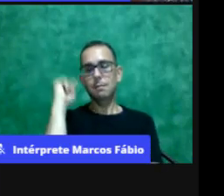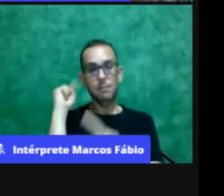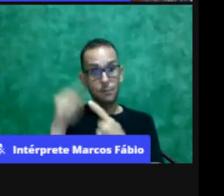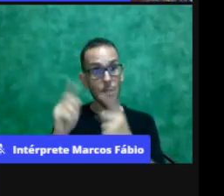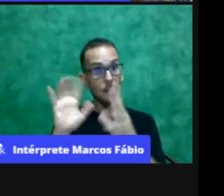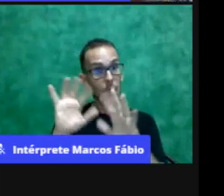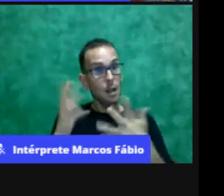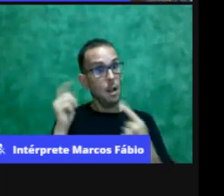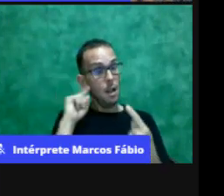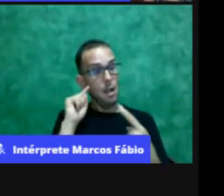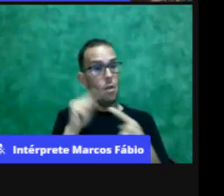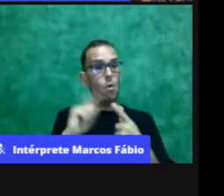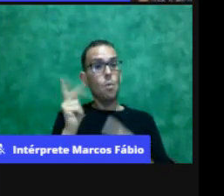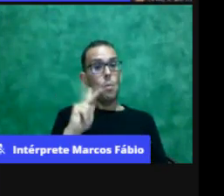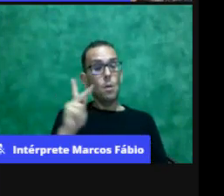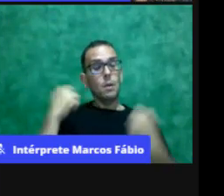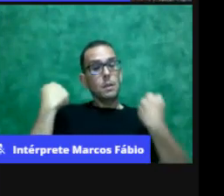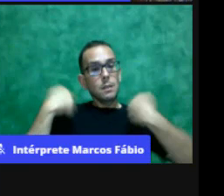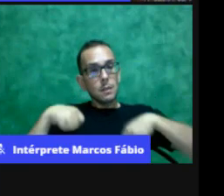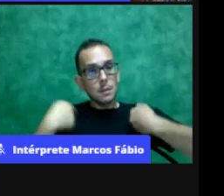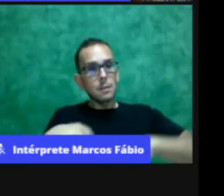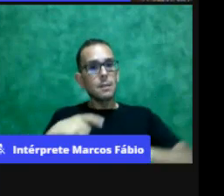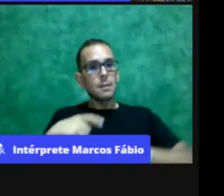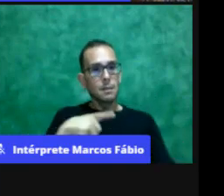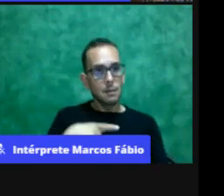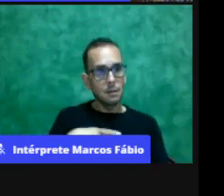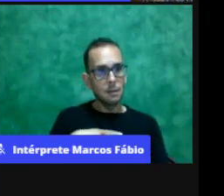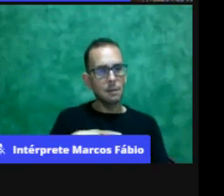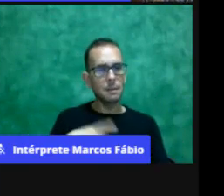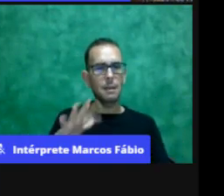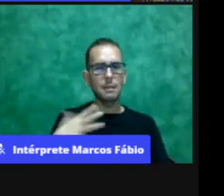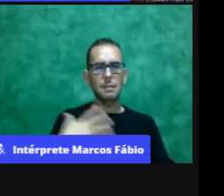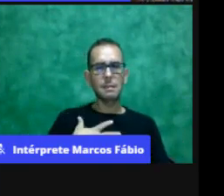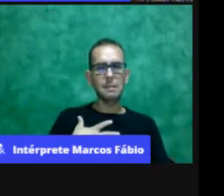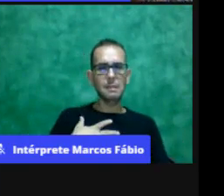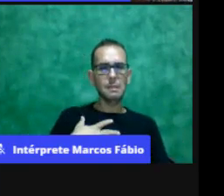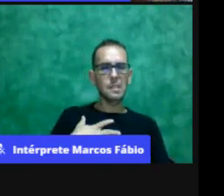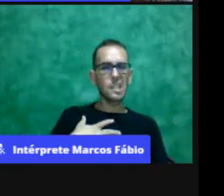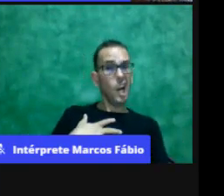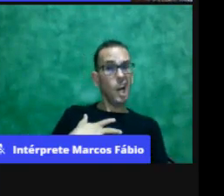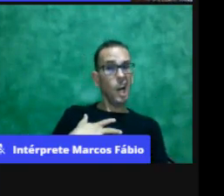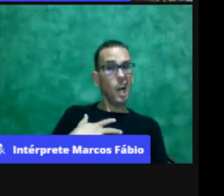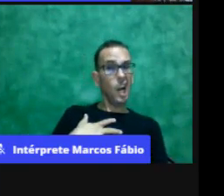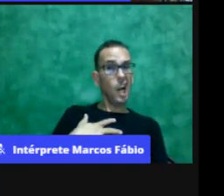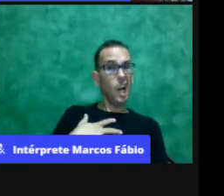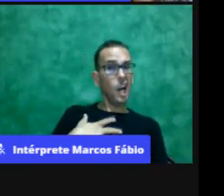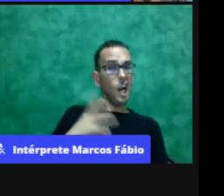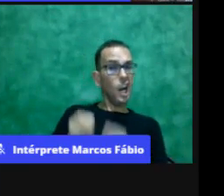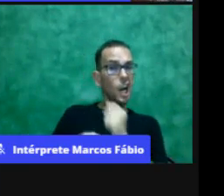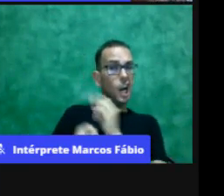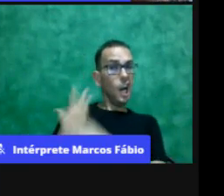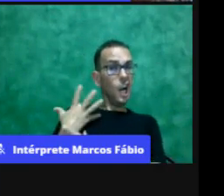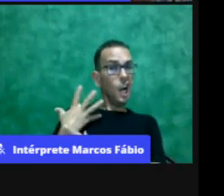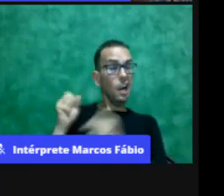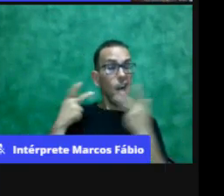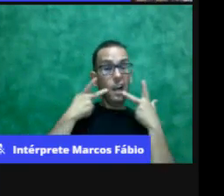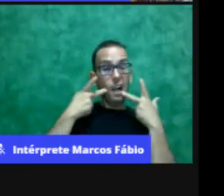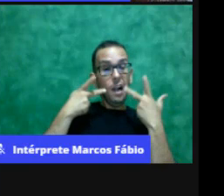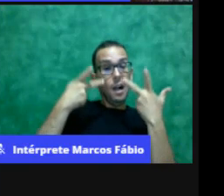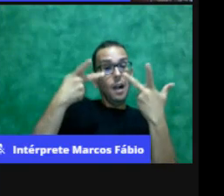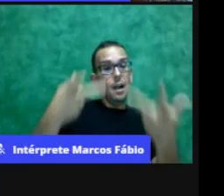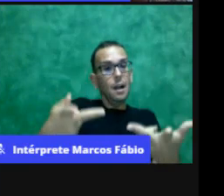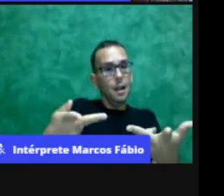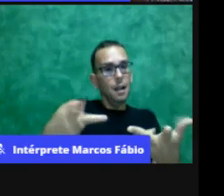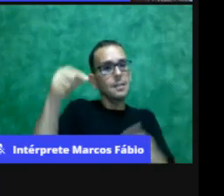esse avatar, o professor, principalmente para aquele professor que não gosta de... Se ele criar um avatar, ele vai falar